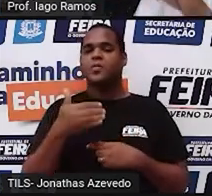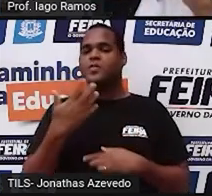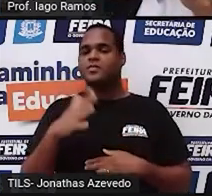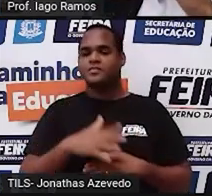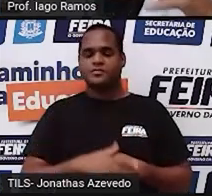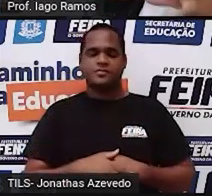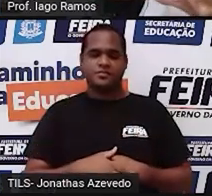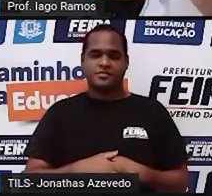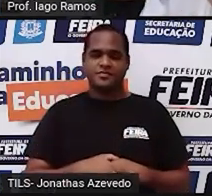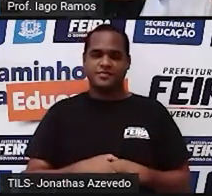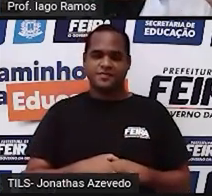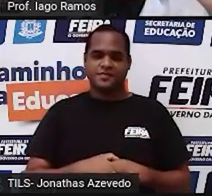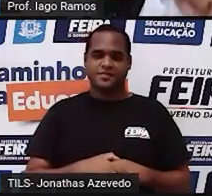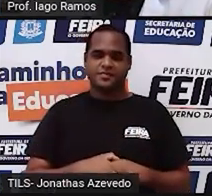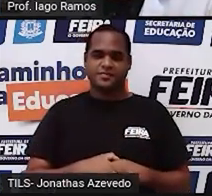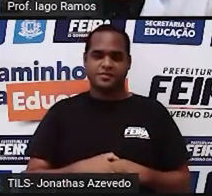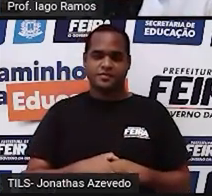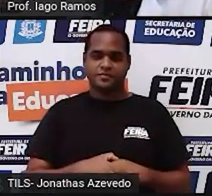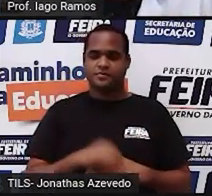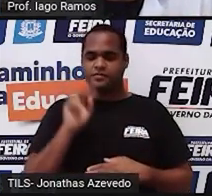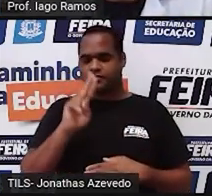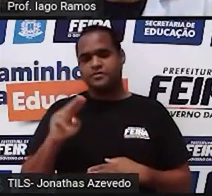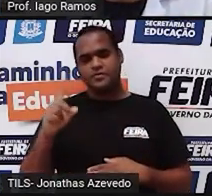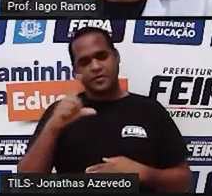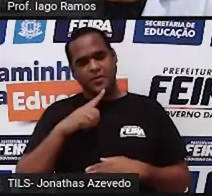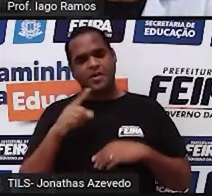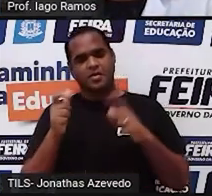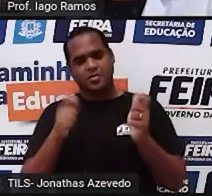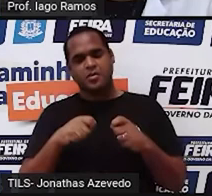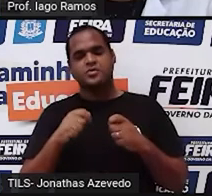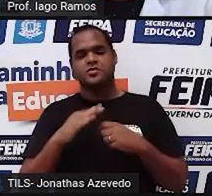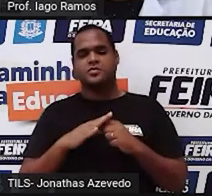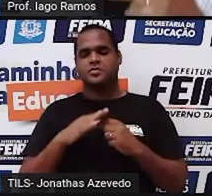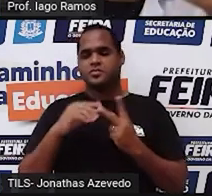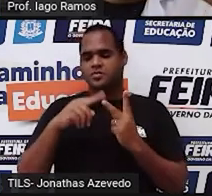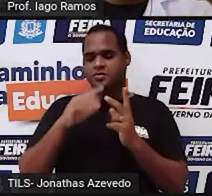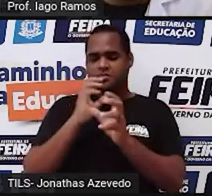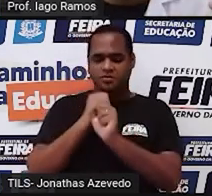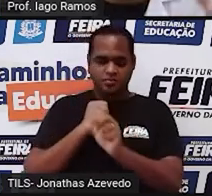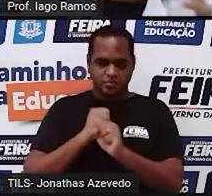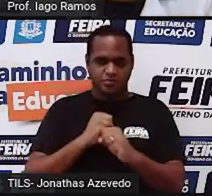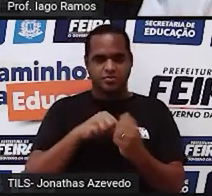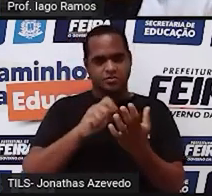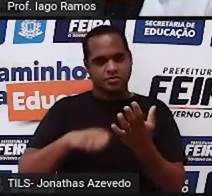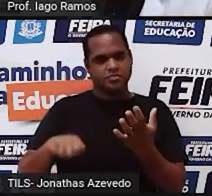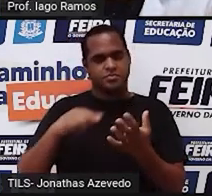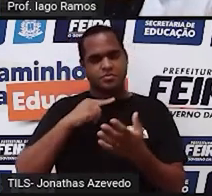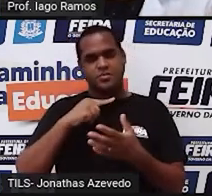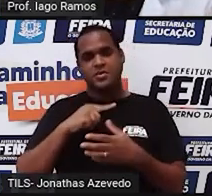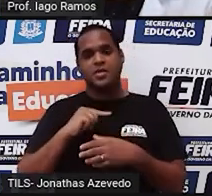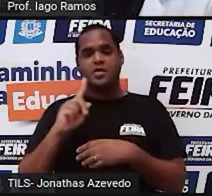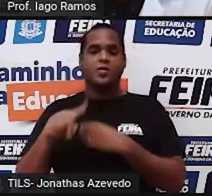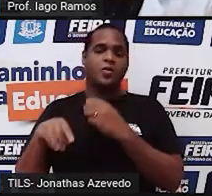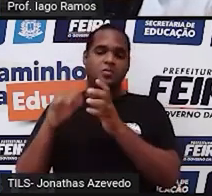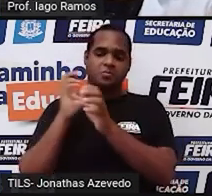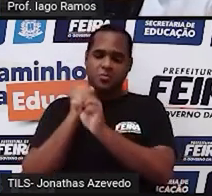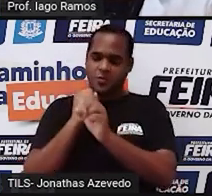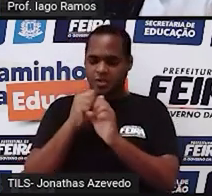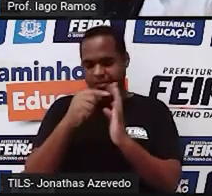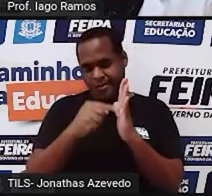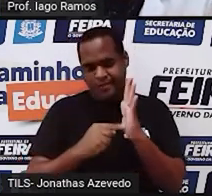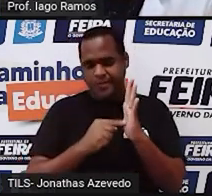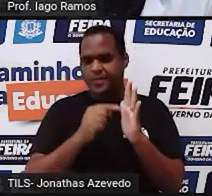você pode usar caderno as cunhar continhas pode até pegar uma calculadora aí